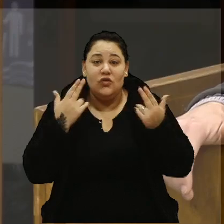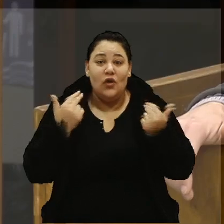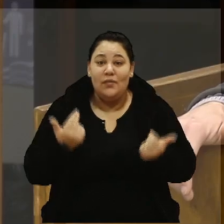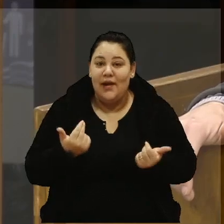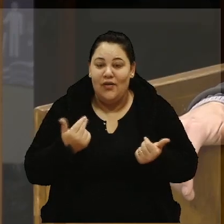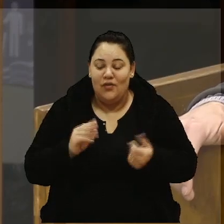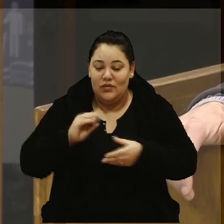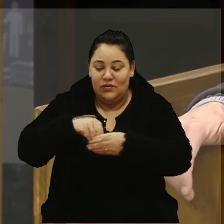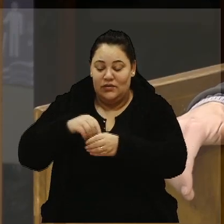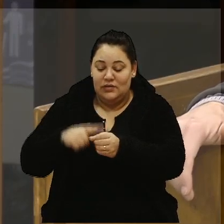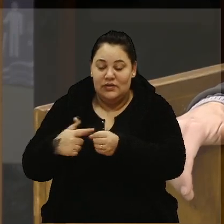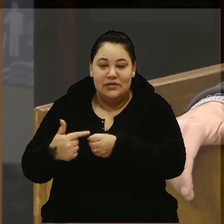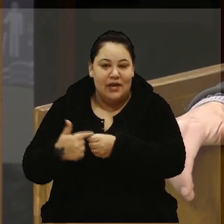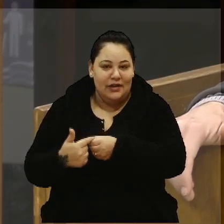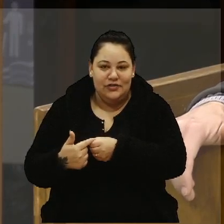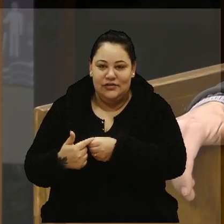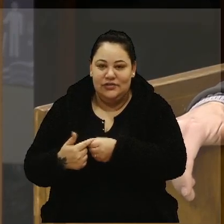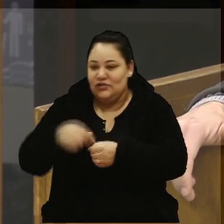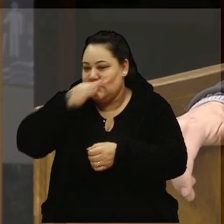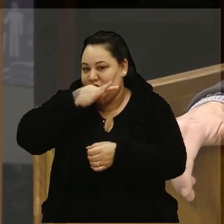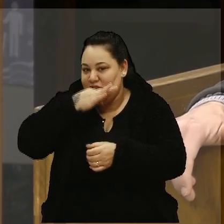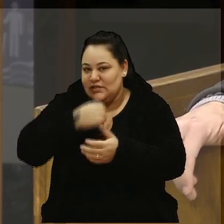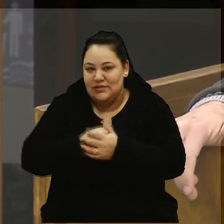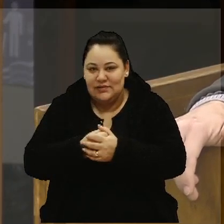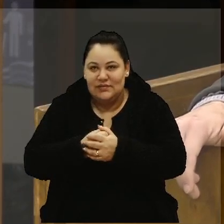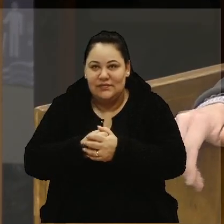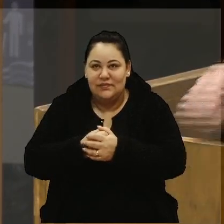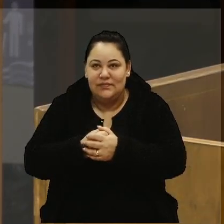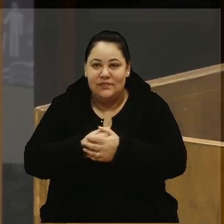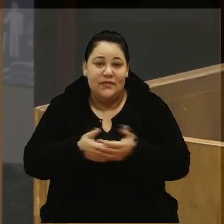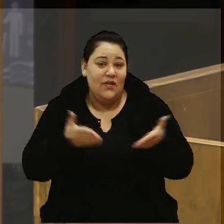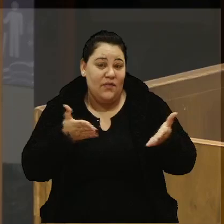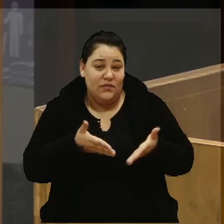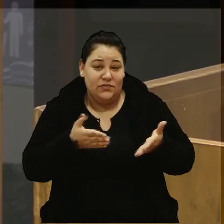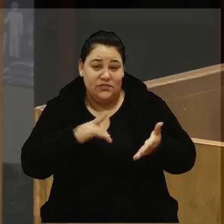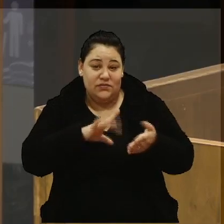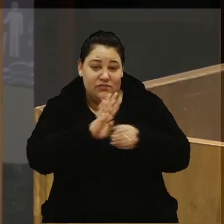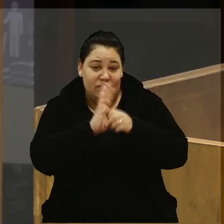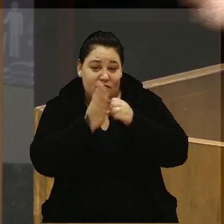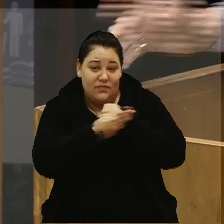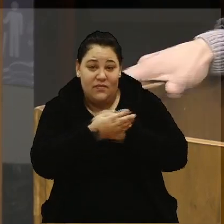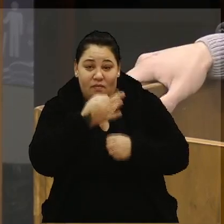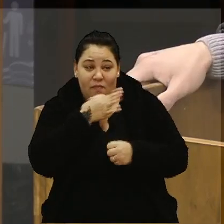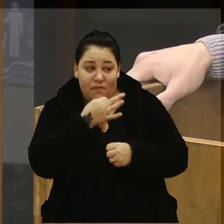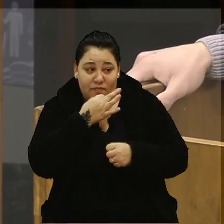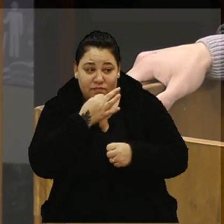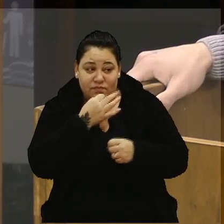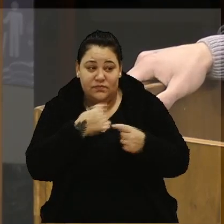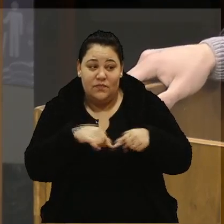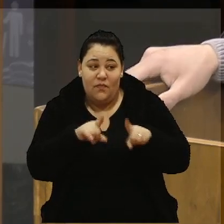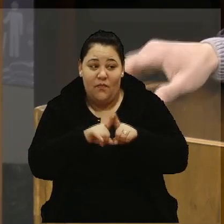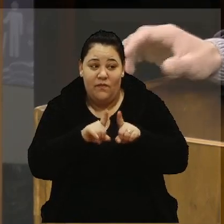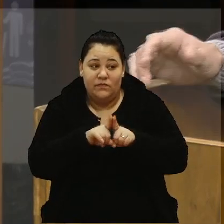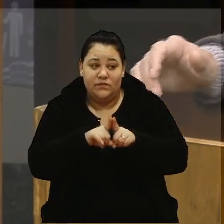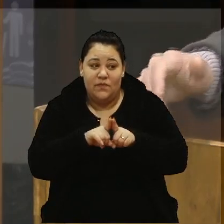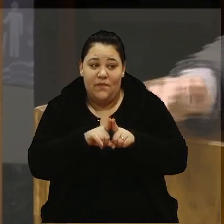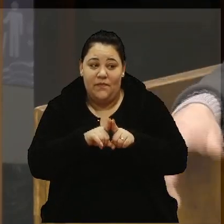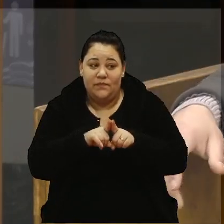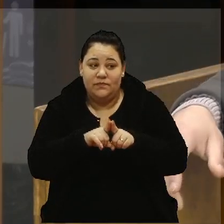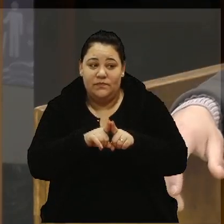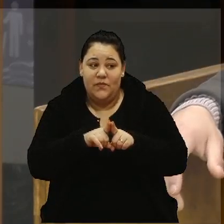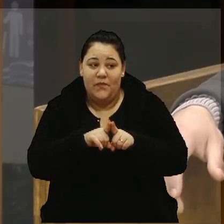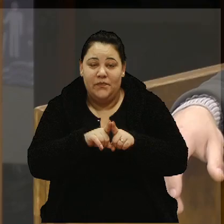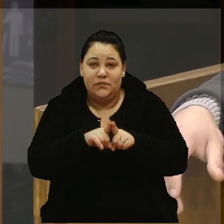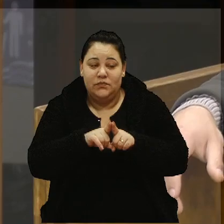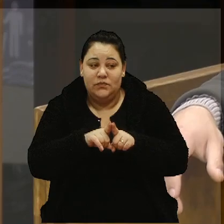nossa questão social de Caxias do Sul. Hoje tem bairro em Caxias aí que, para tu entrar, muitas vezes tu tem que ter